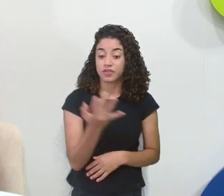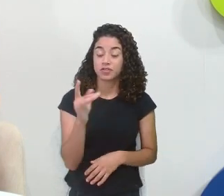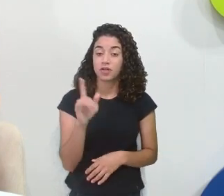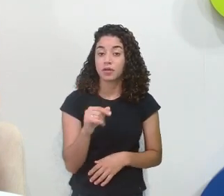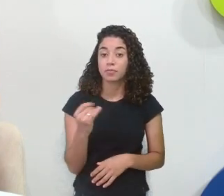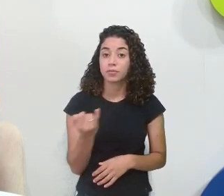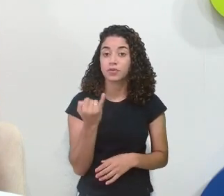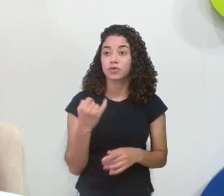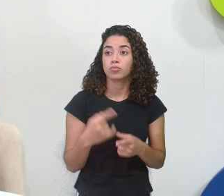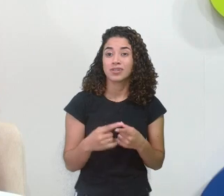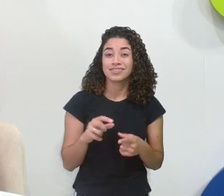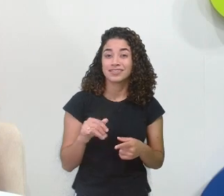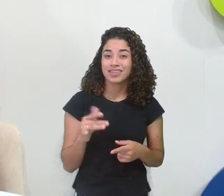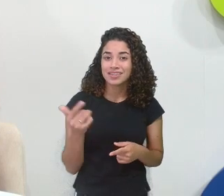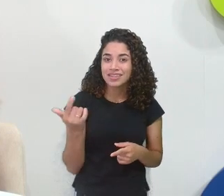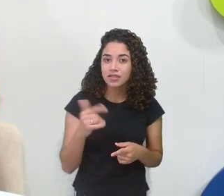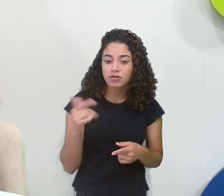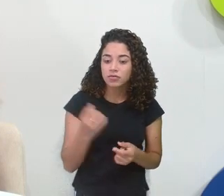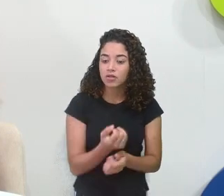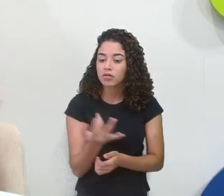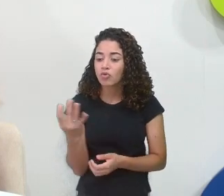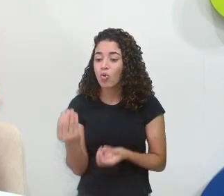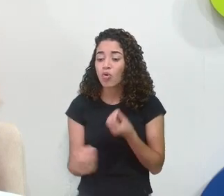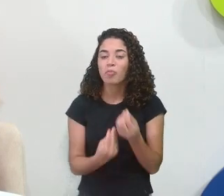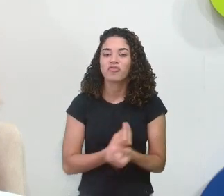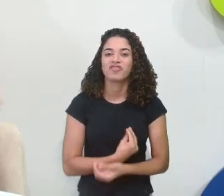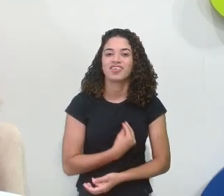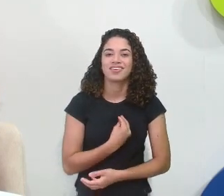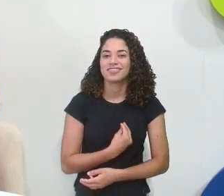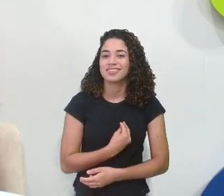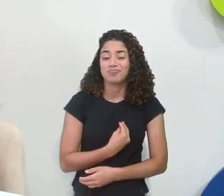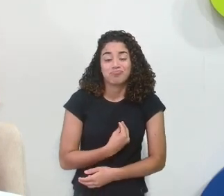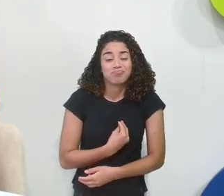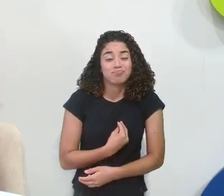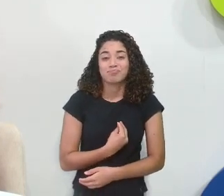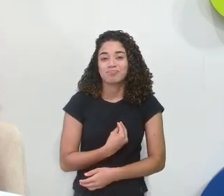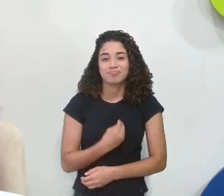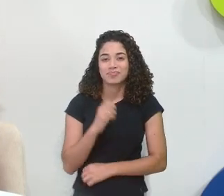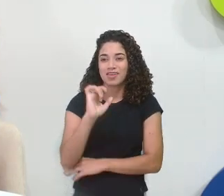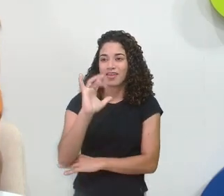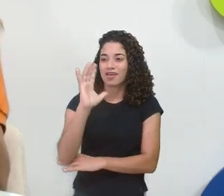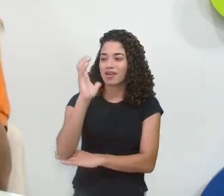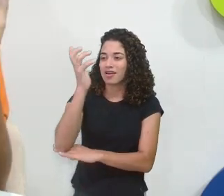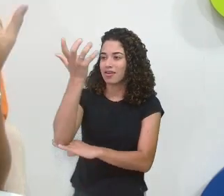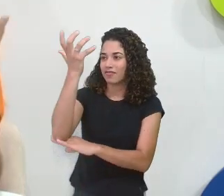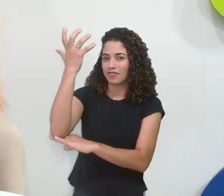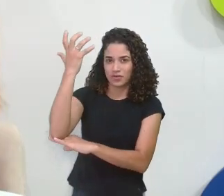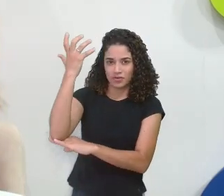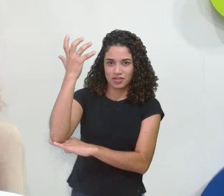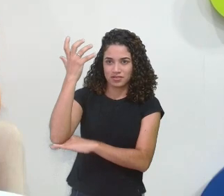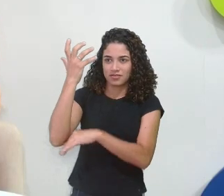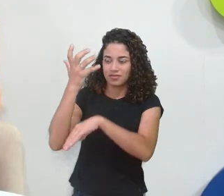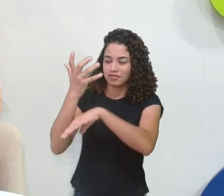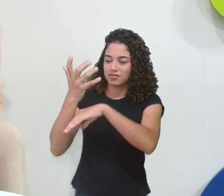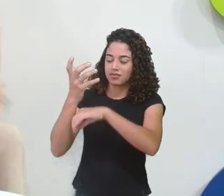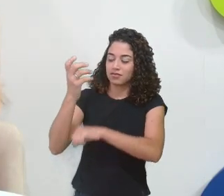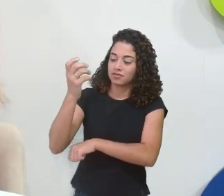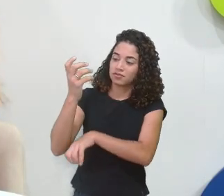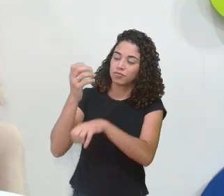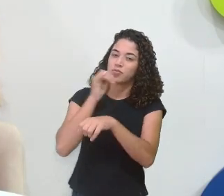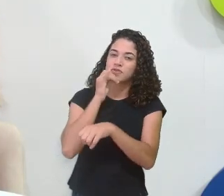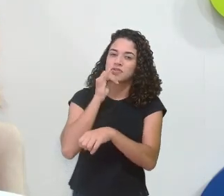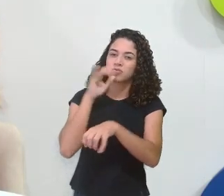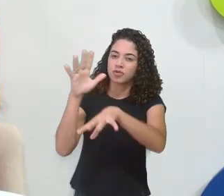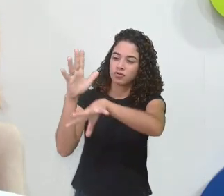importante porque sem ela não existiria vida. Exatamente. Não é? São as árvores que limpam o ar. As